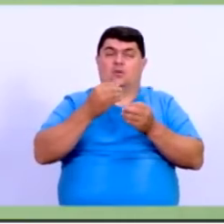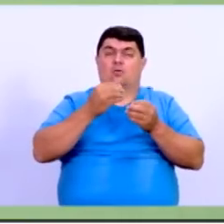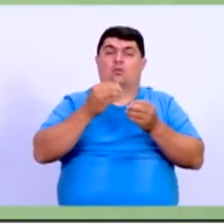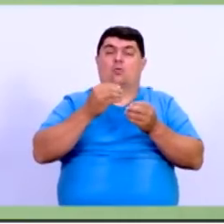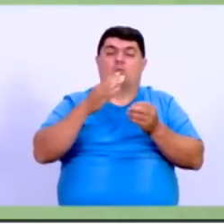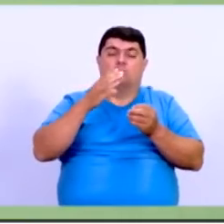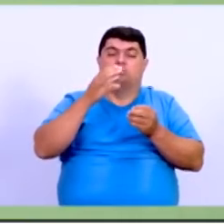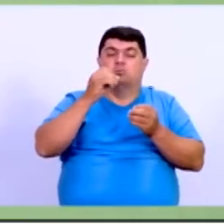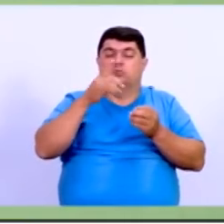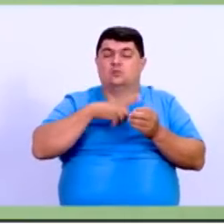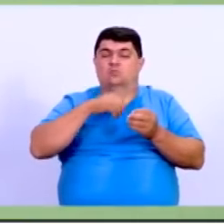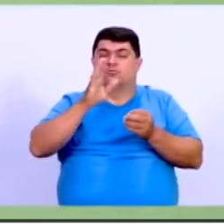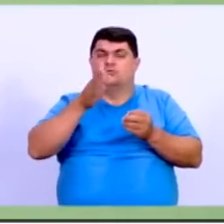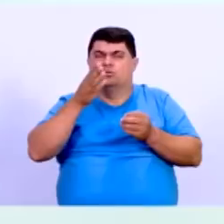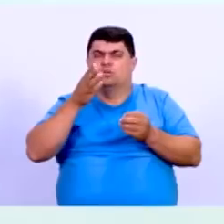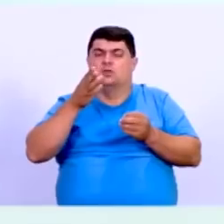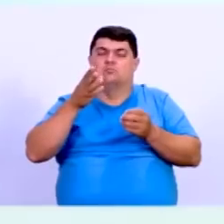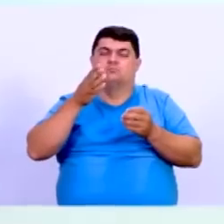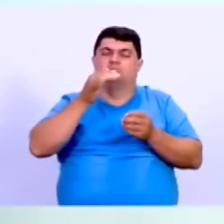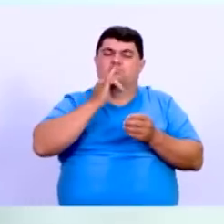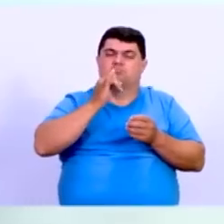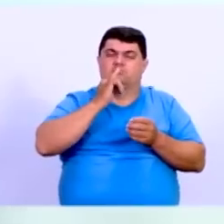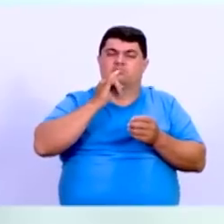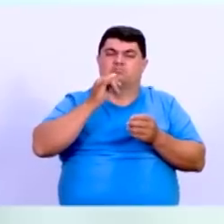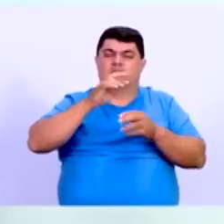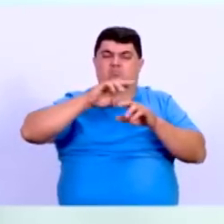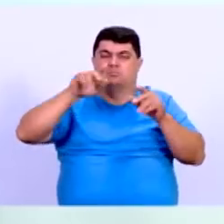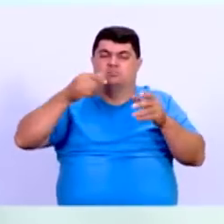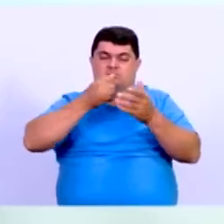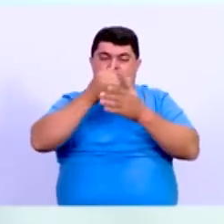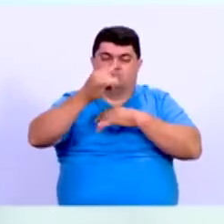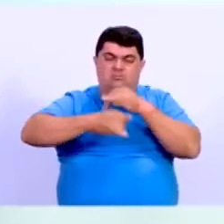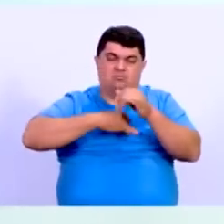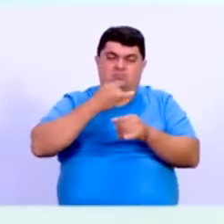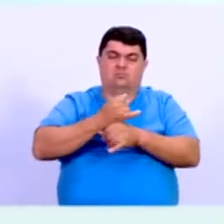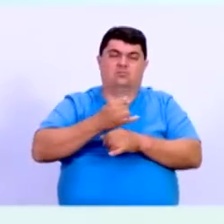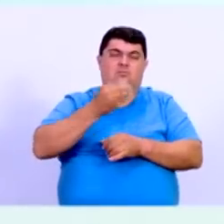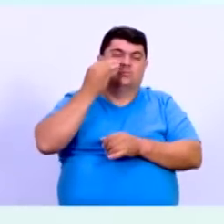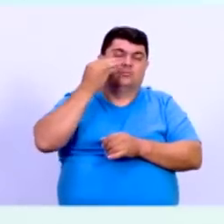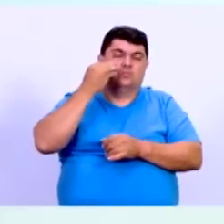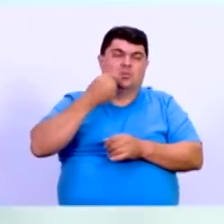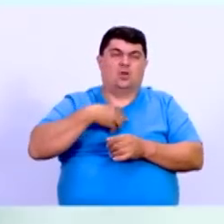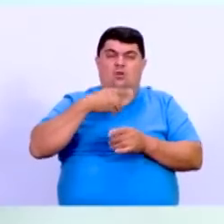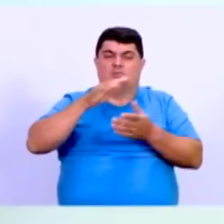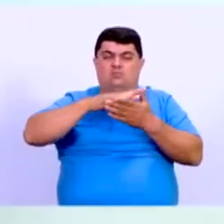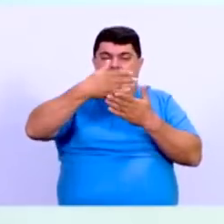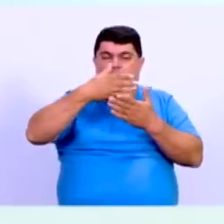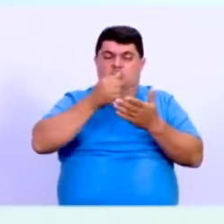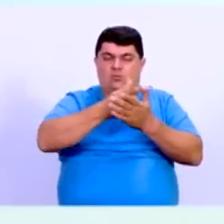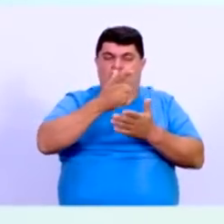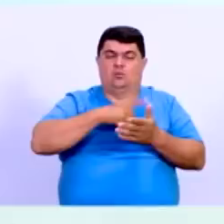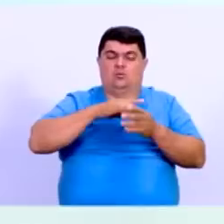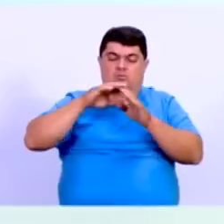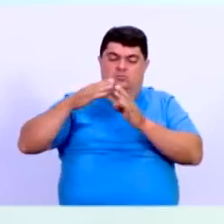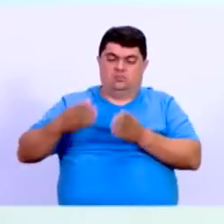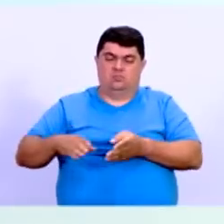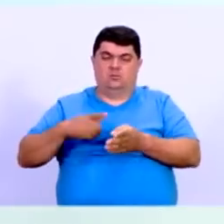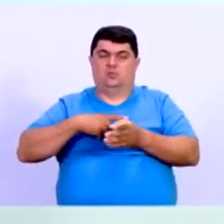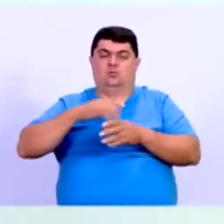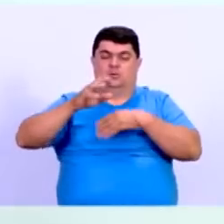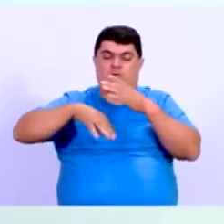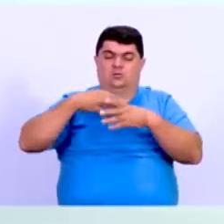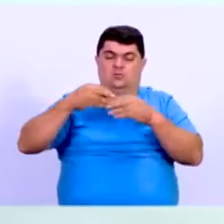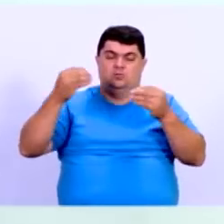eletrônico, você aí que já fez alguma aquisição de algum produto pela internet. Professor, comprei meu notebook pela internet, comprei um computador, comprei um presente